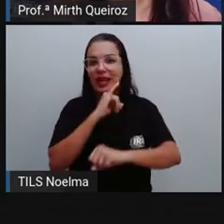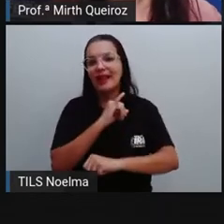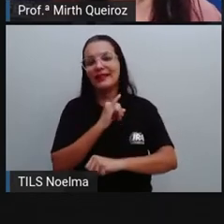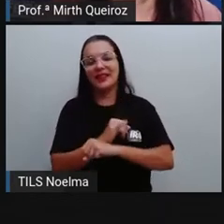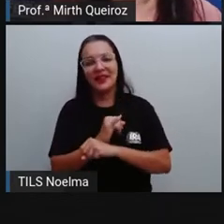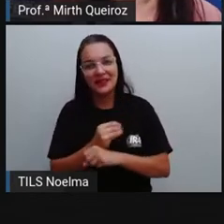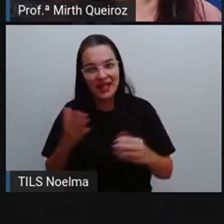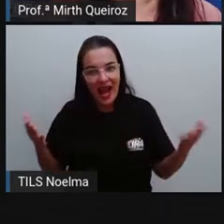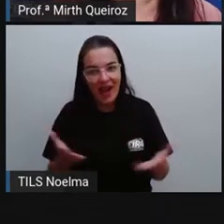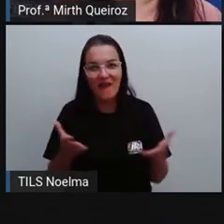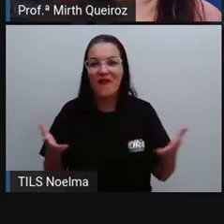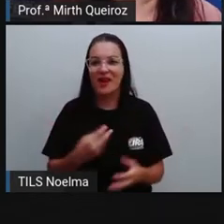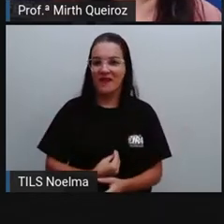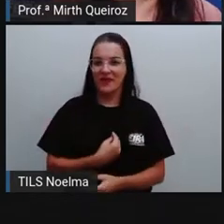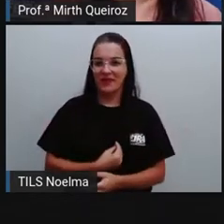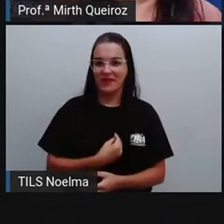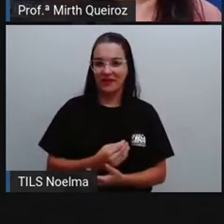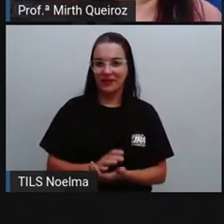vivendo hoje.